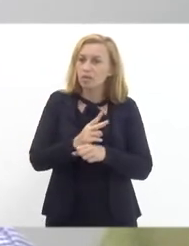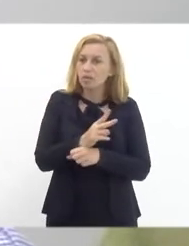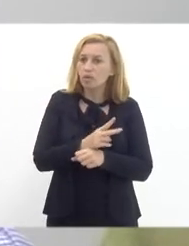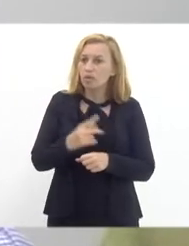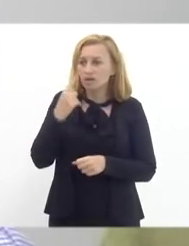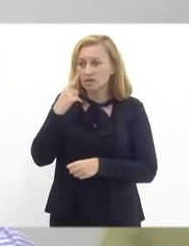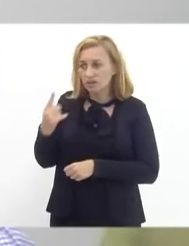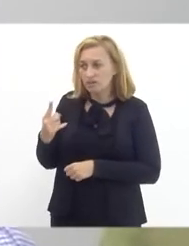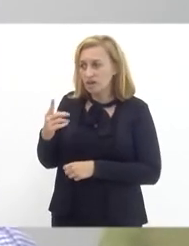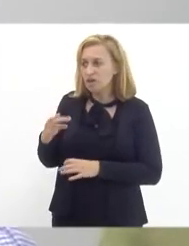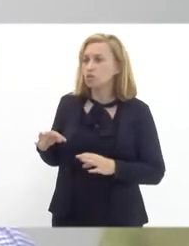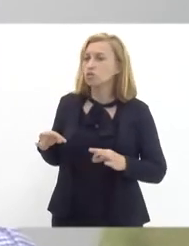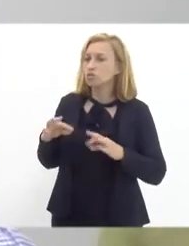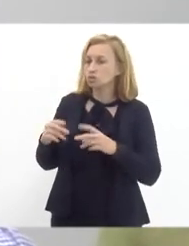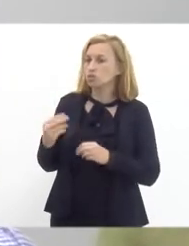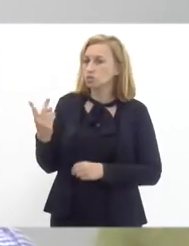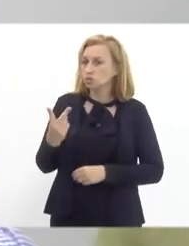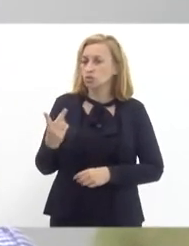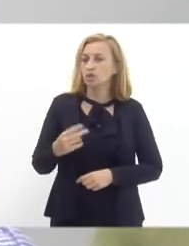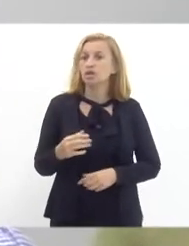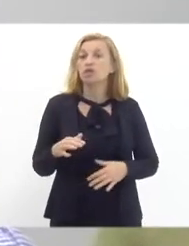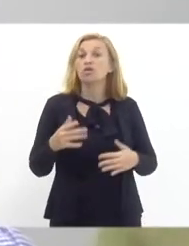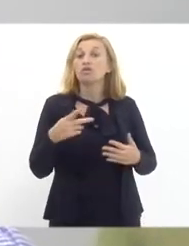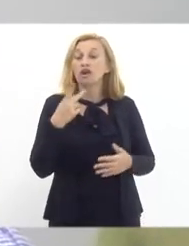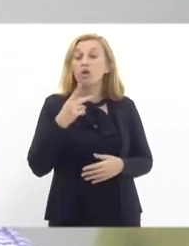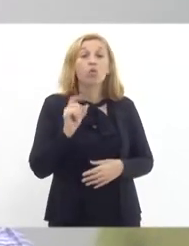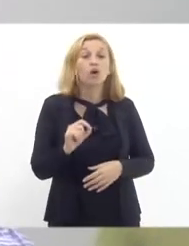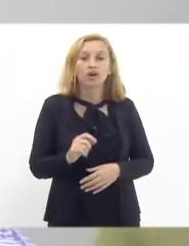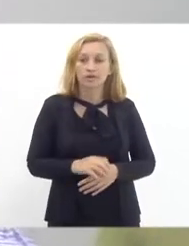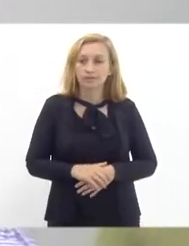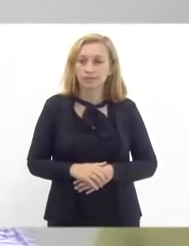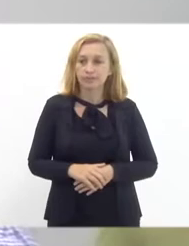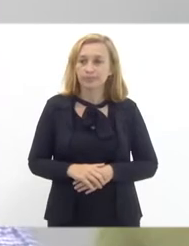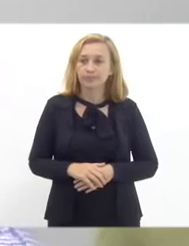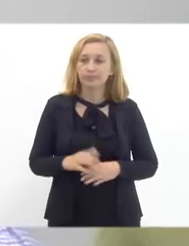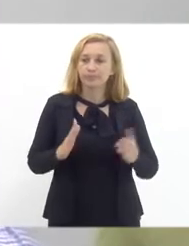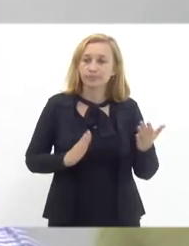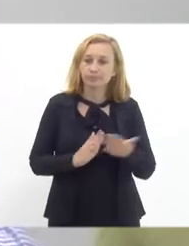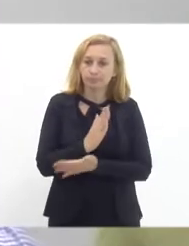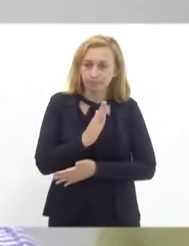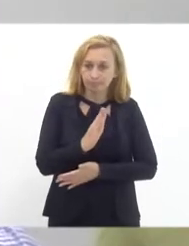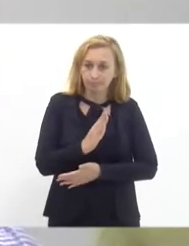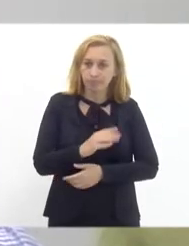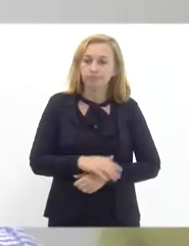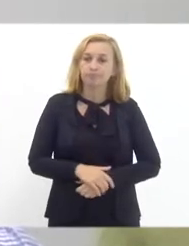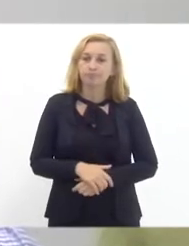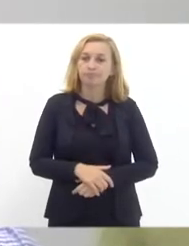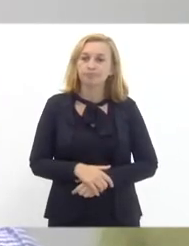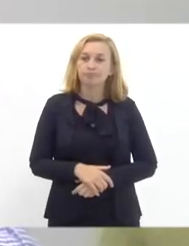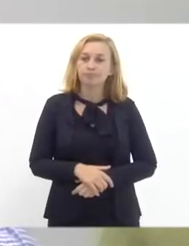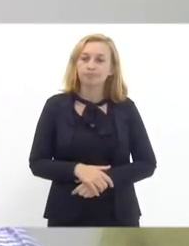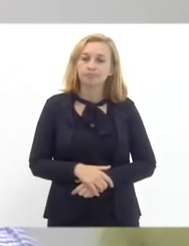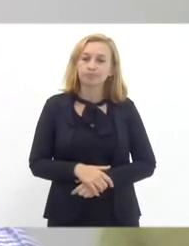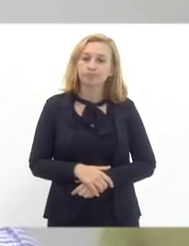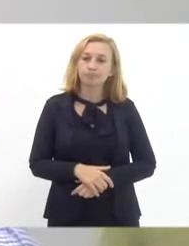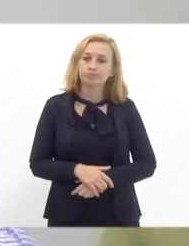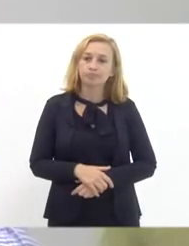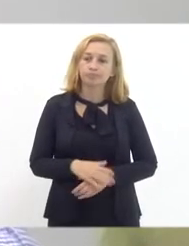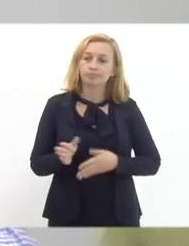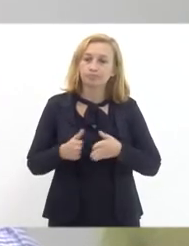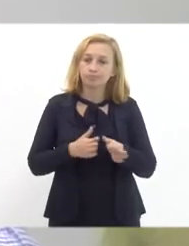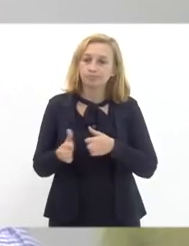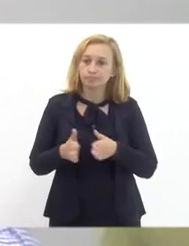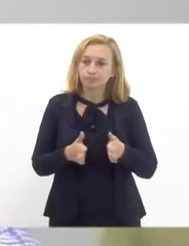escada rolante. Então, o que eu quero dizer com isso? Aprovamos a intervenção. Houve uma questão de